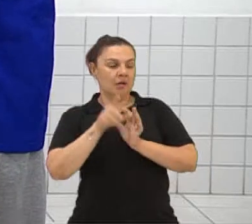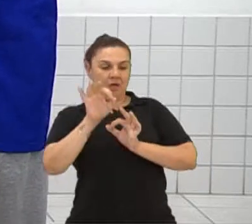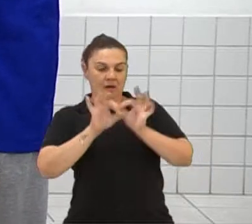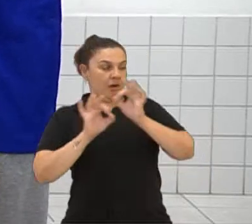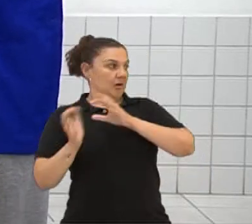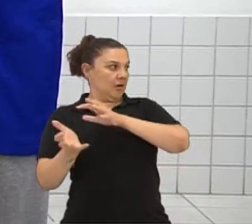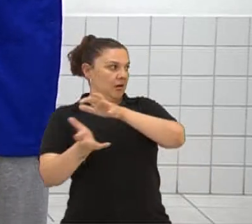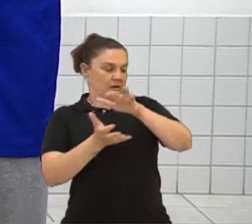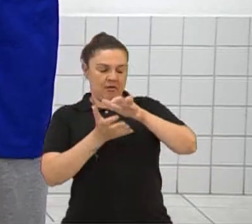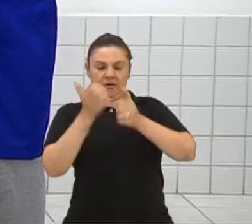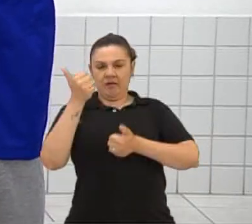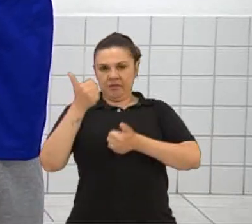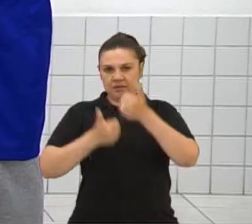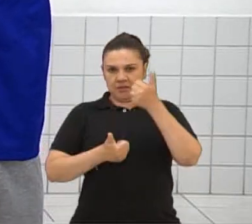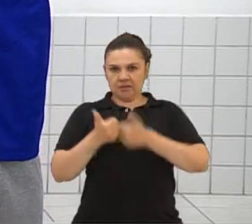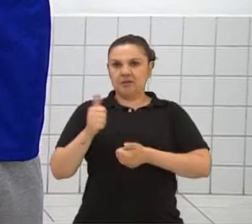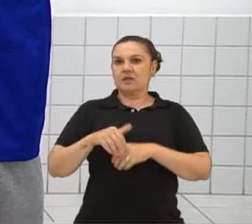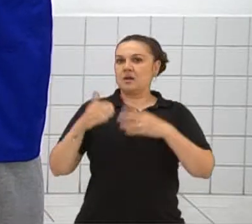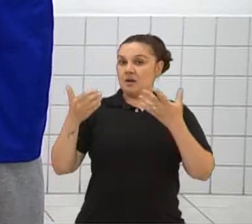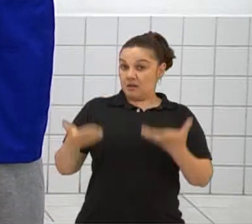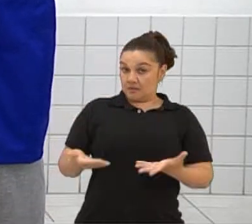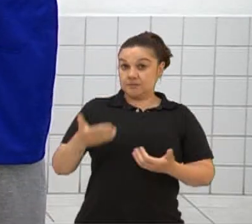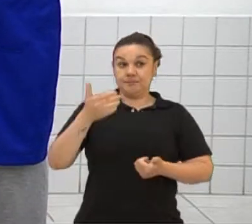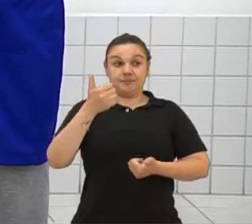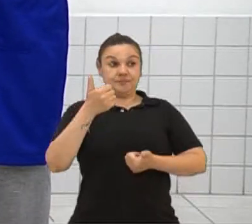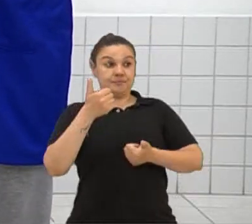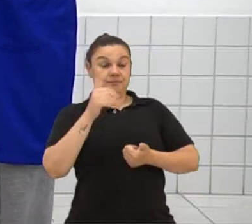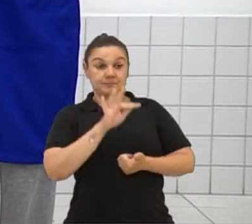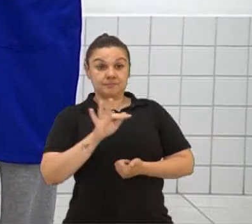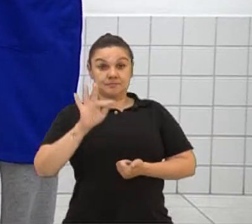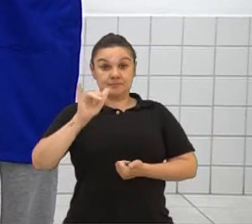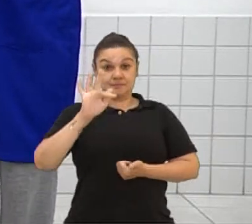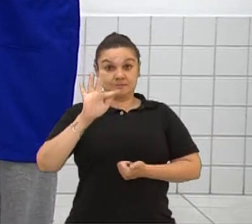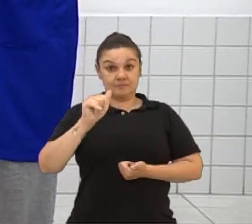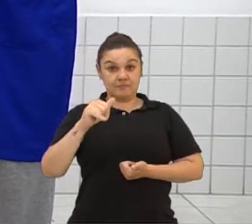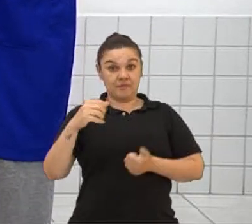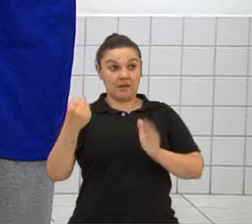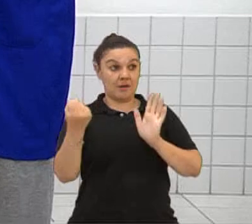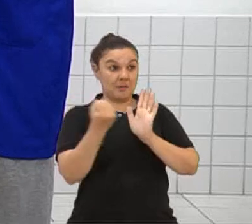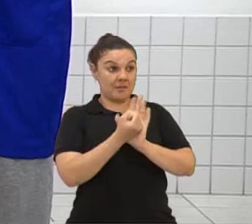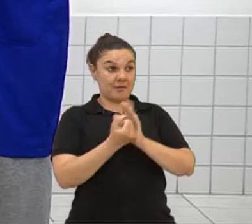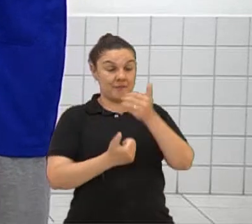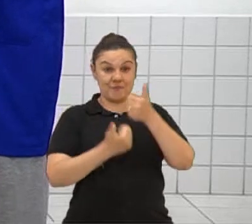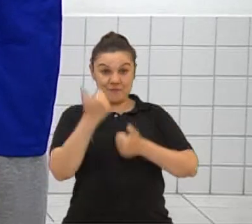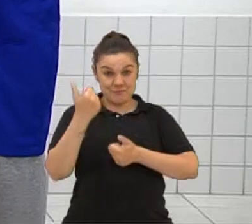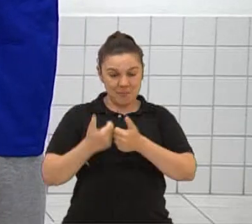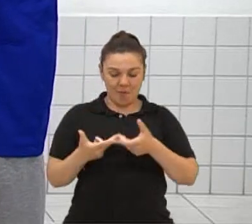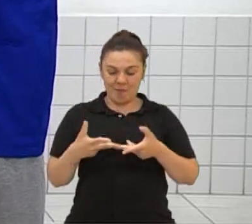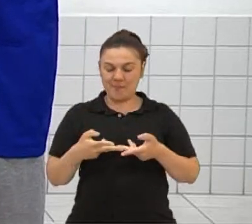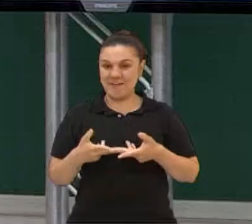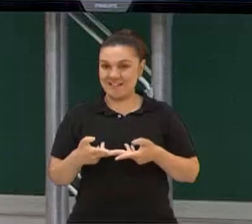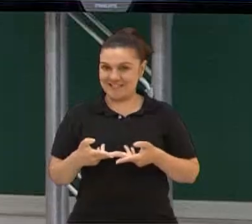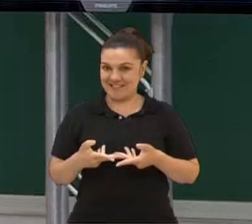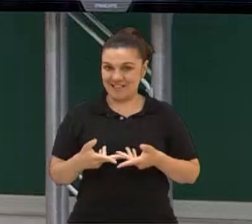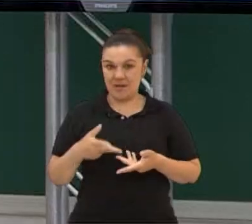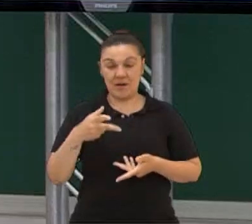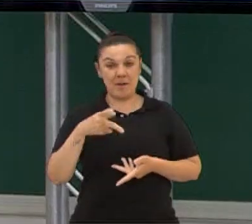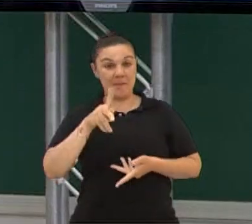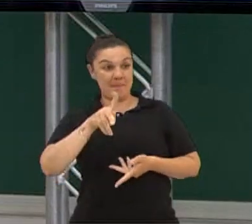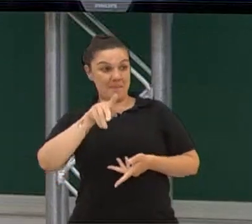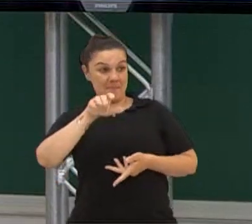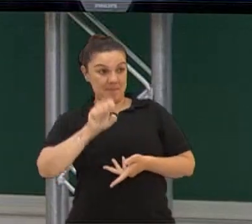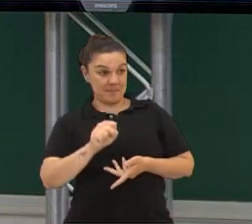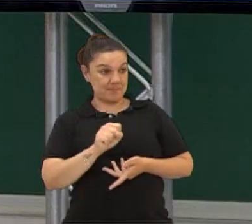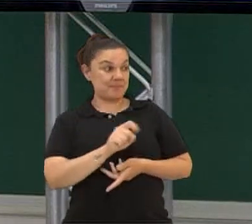do Futebol, né? FIFA não é só o nome de um jogo do PlayStation, certo? Ela, na verdade,